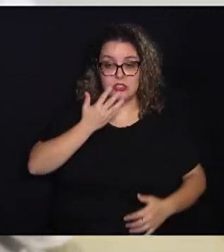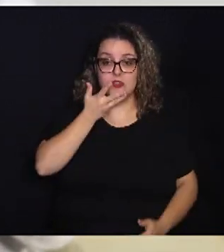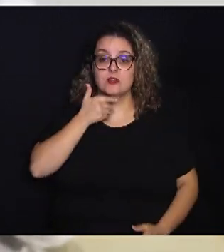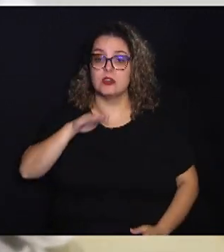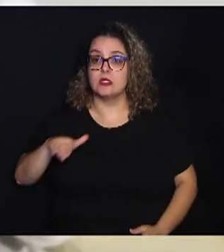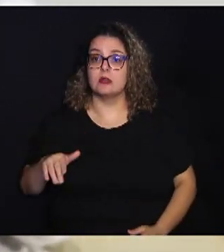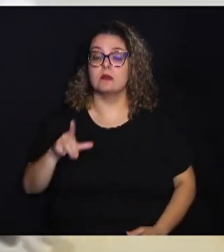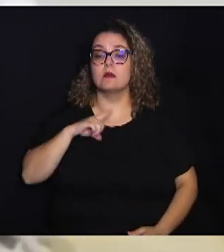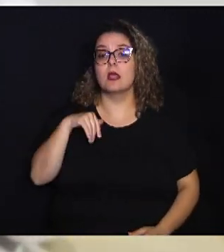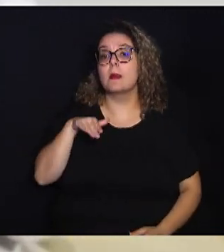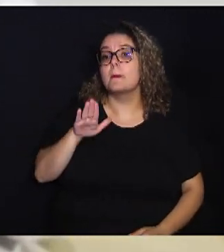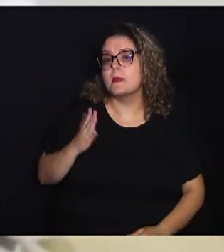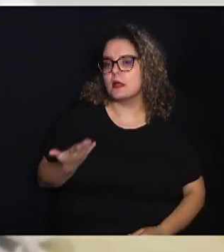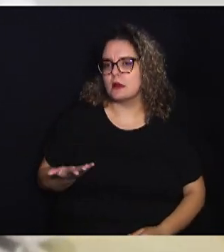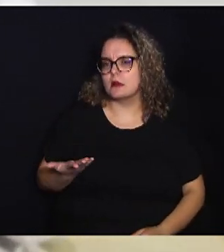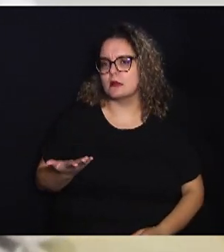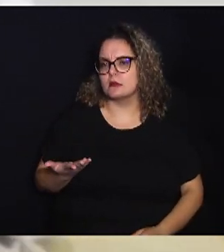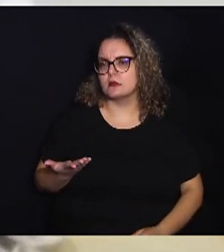muito mais